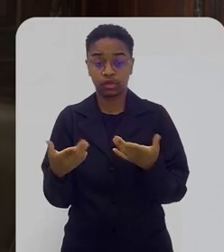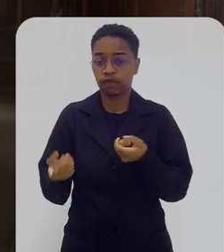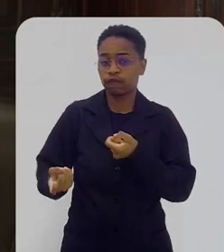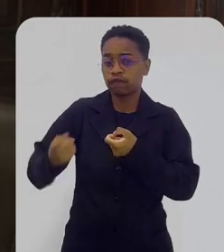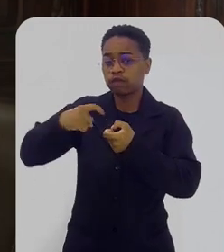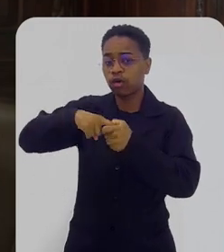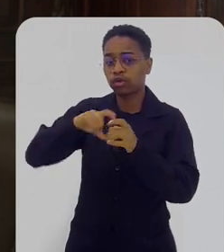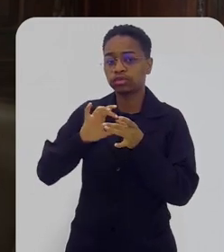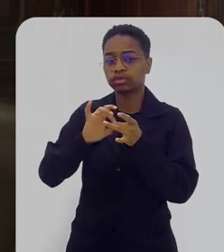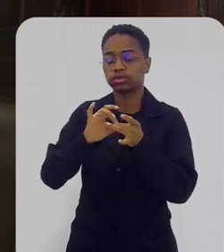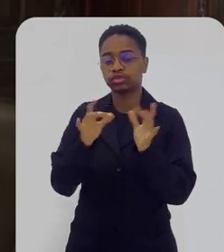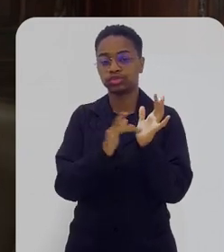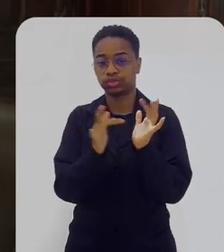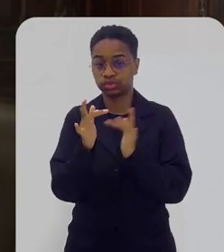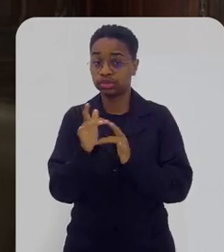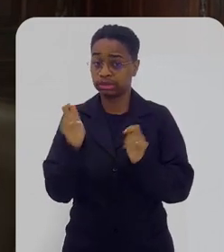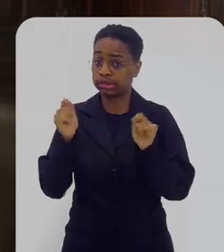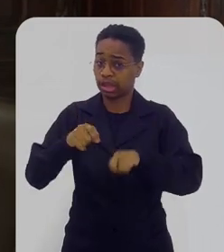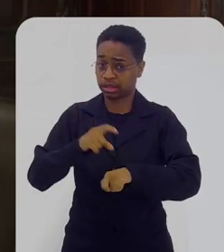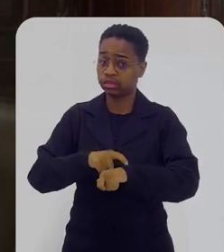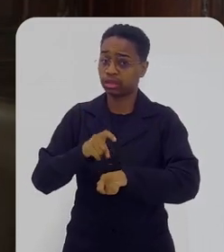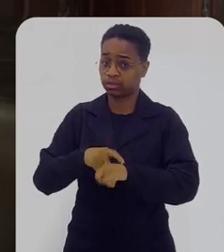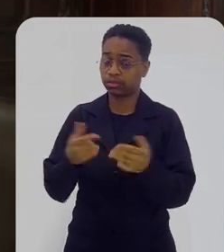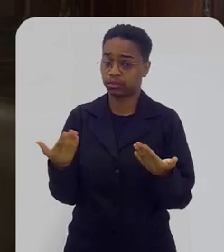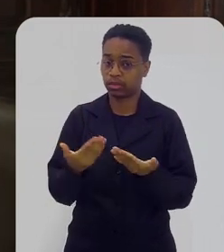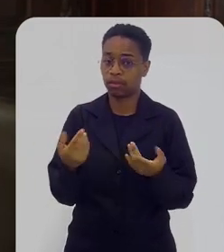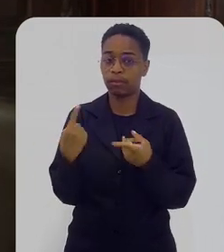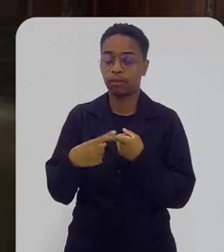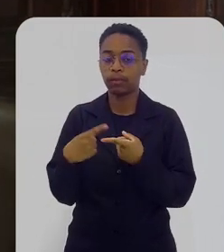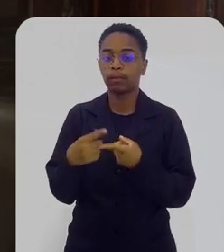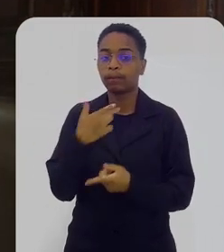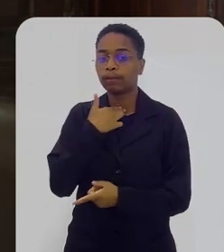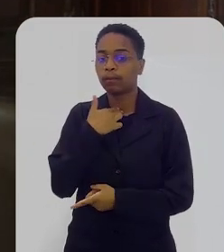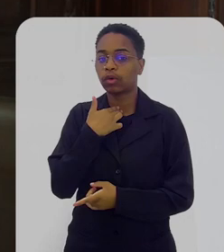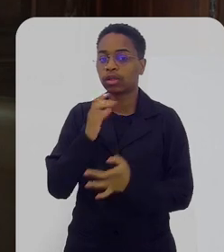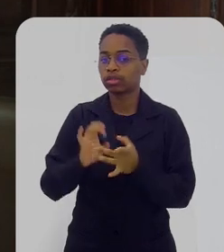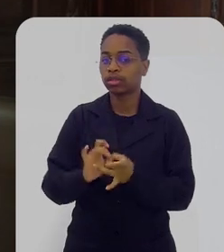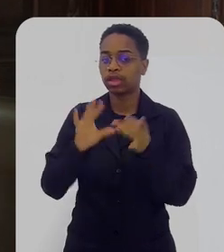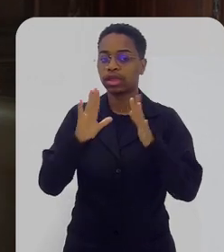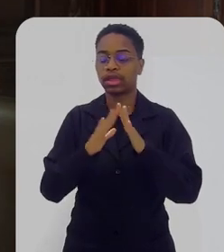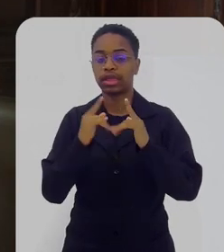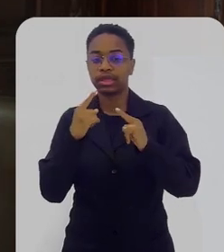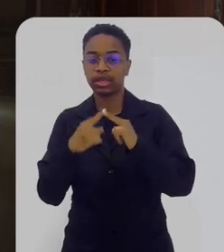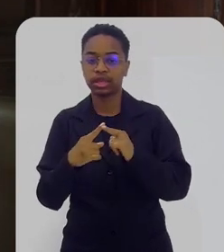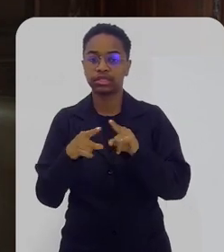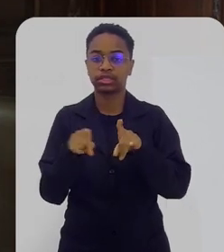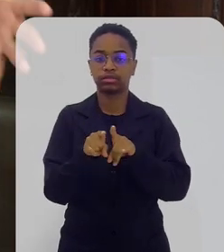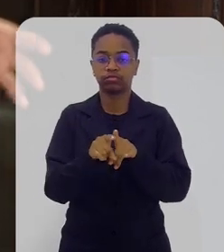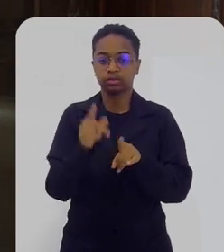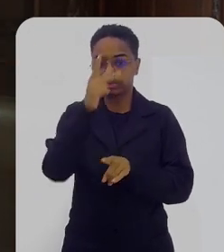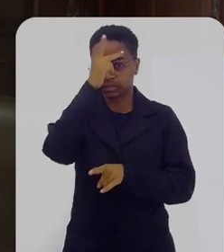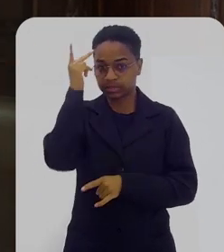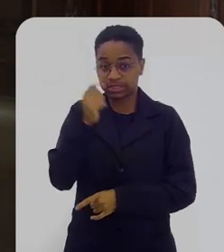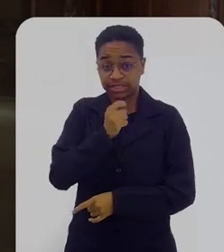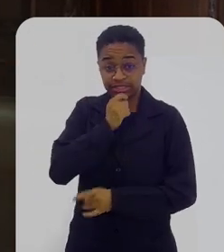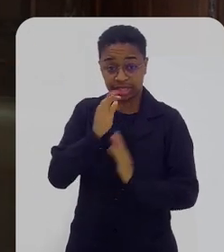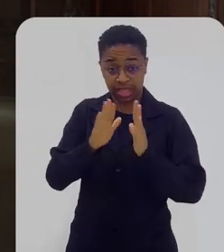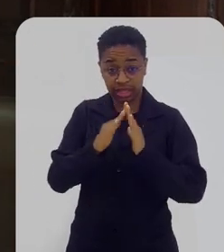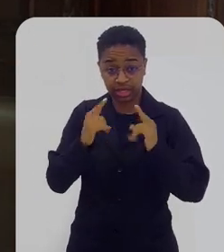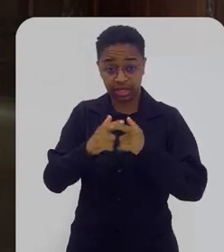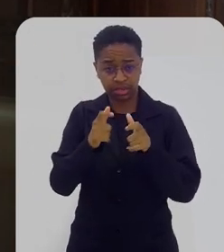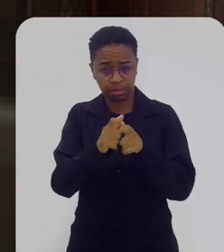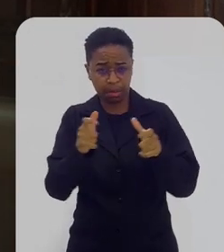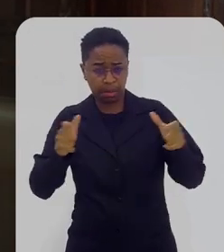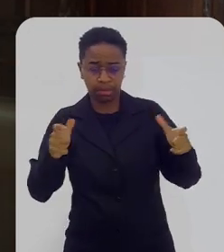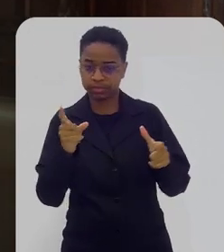para Jesus enquanto há tempo. Não deixe com que a igreja dos desigrejados aumente.